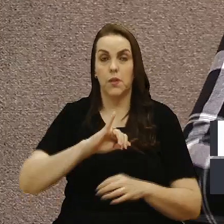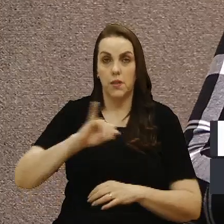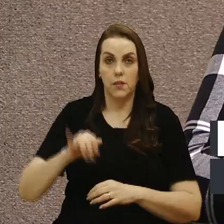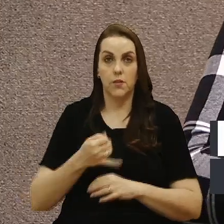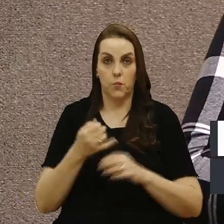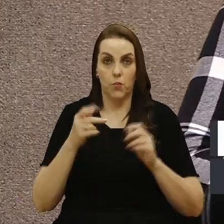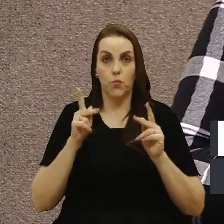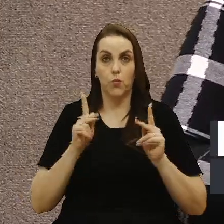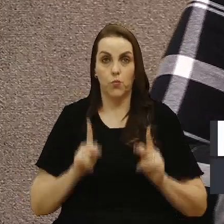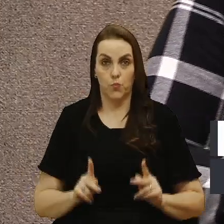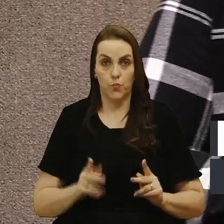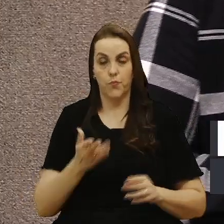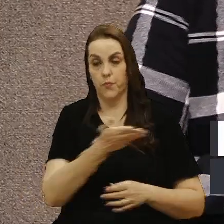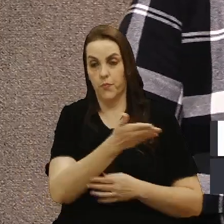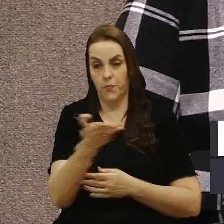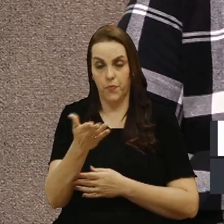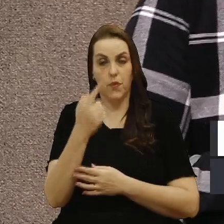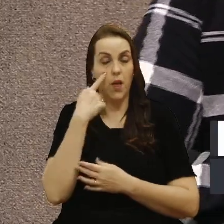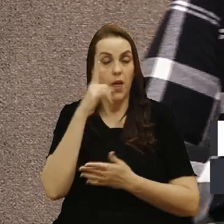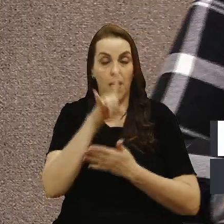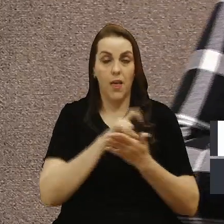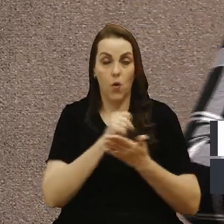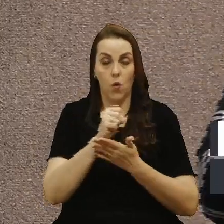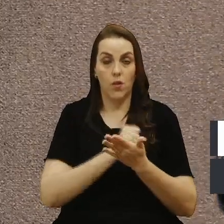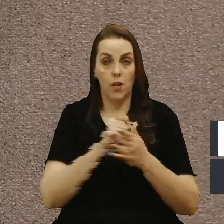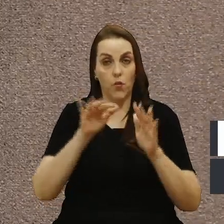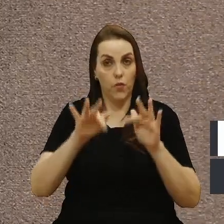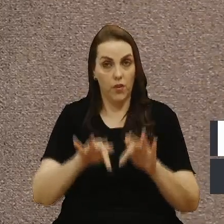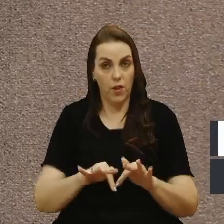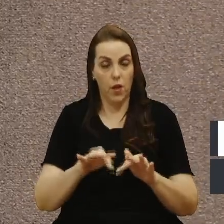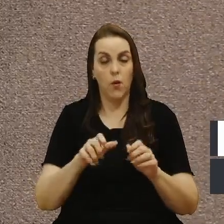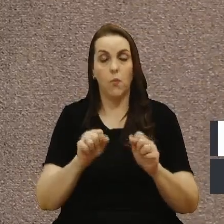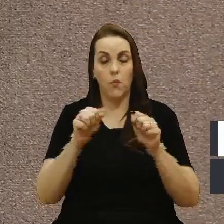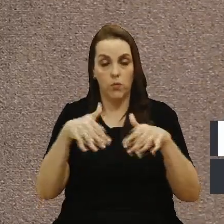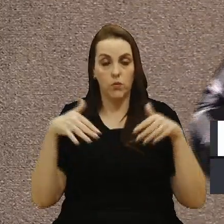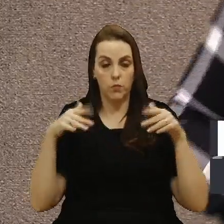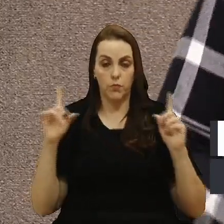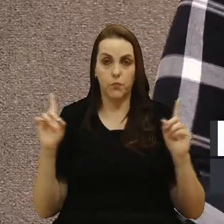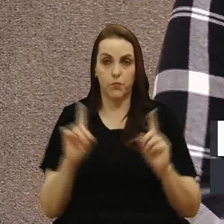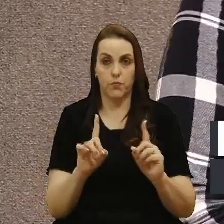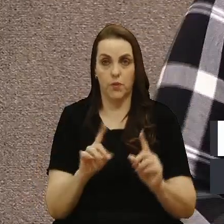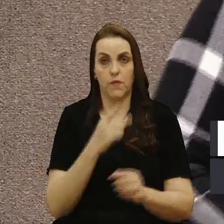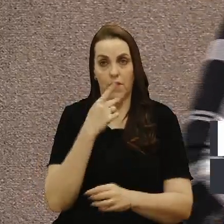são as principais impactadas pelo encerramento do contrato, possam falar aqui nesta audiência. Muito obrigado, presidente.